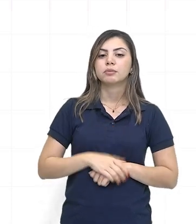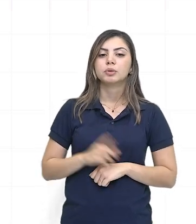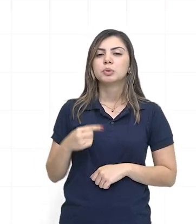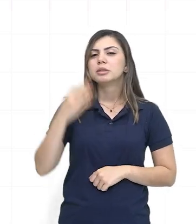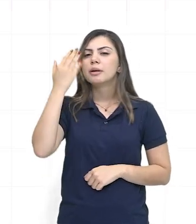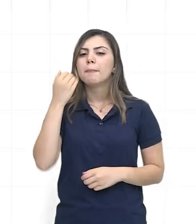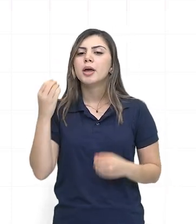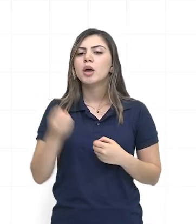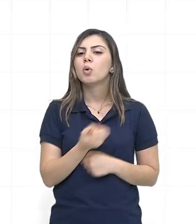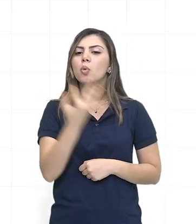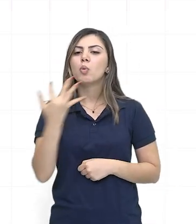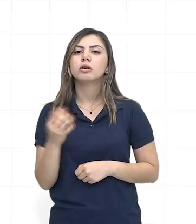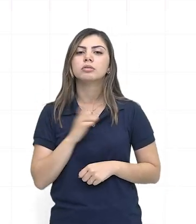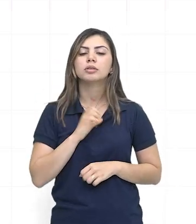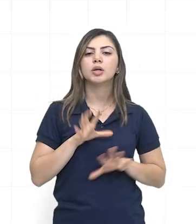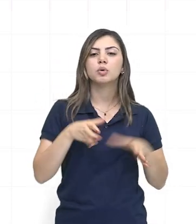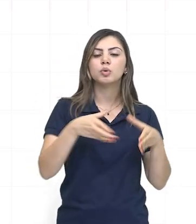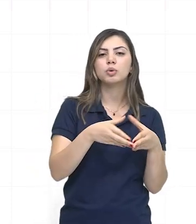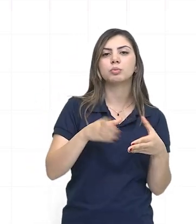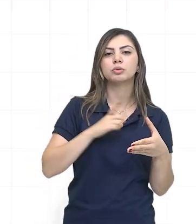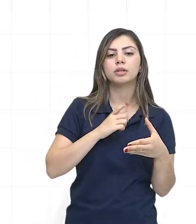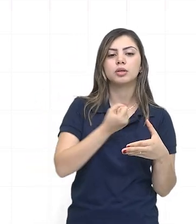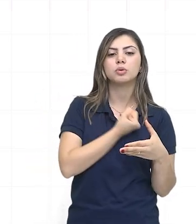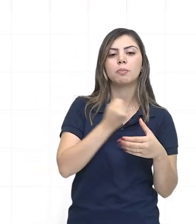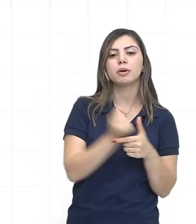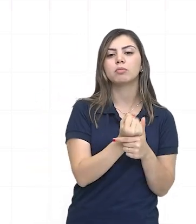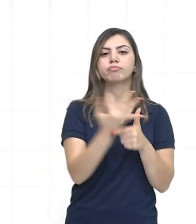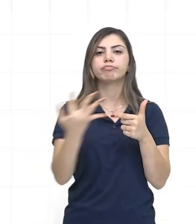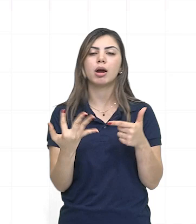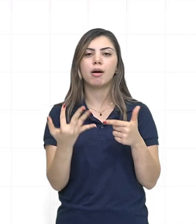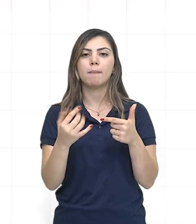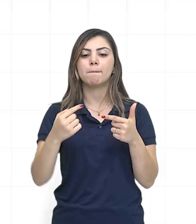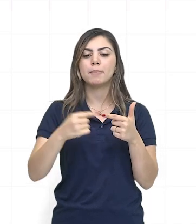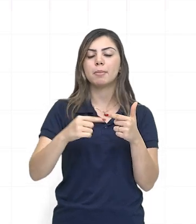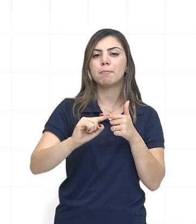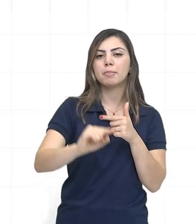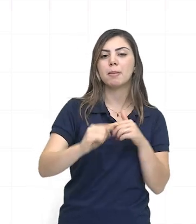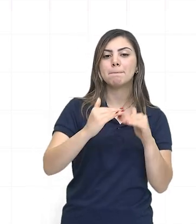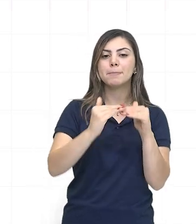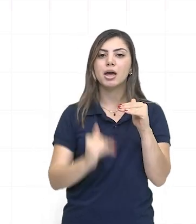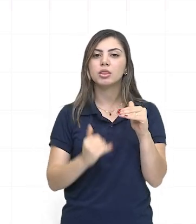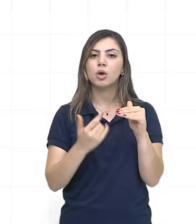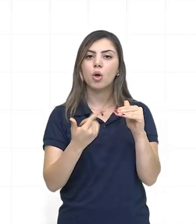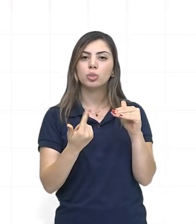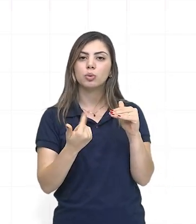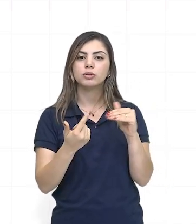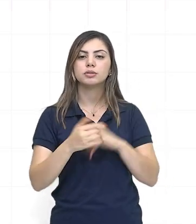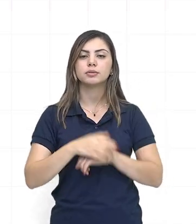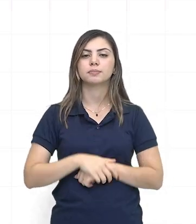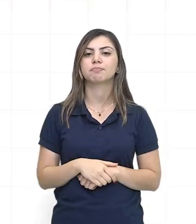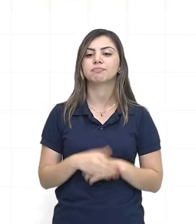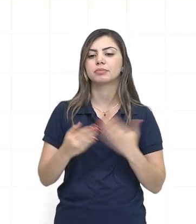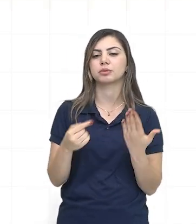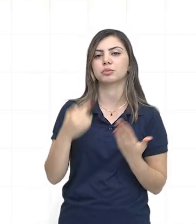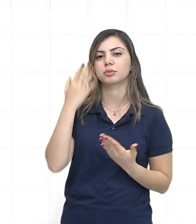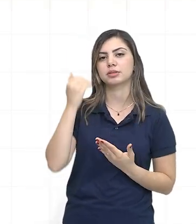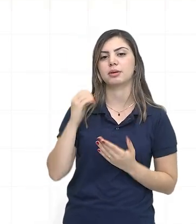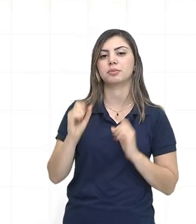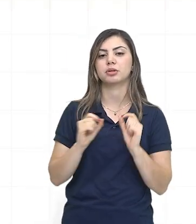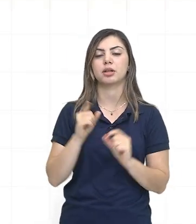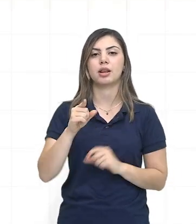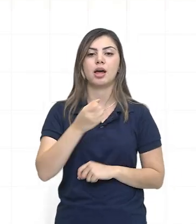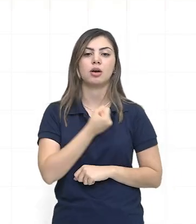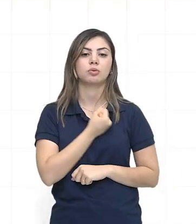números primos ou compostos que são menores do que 12? A gente já sabe que o